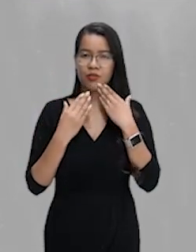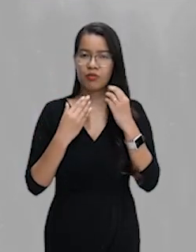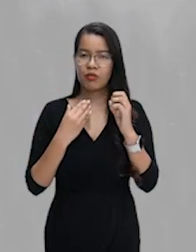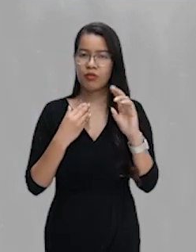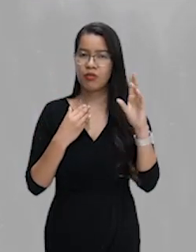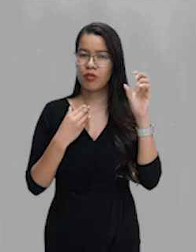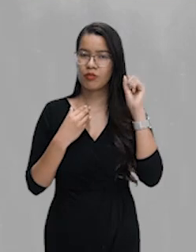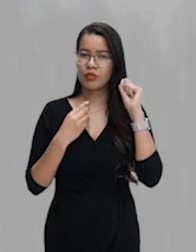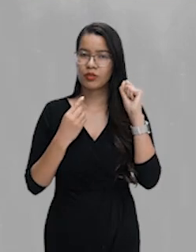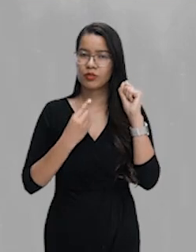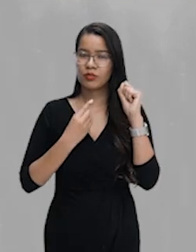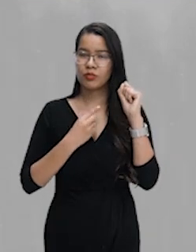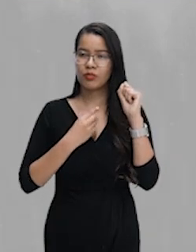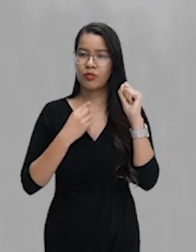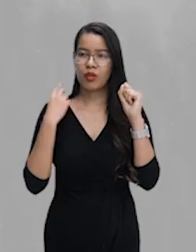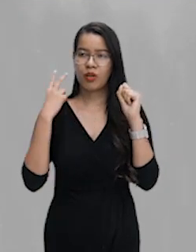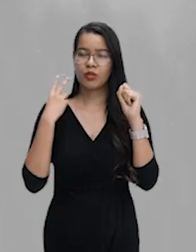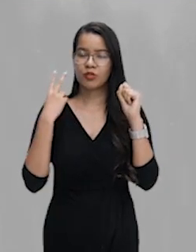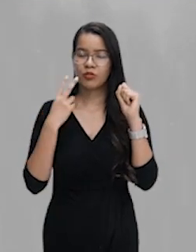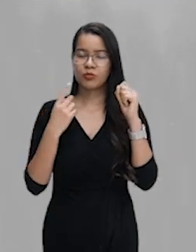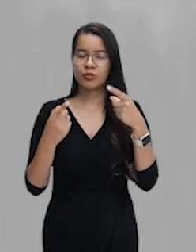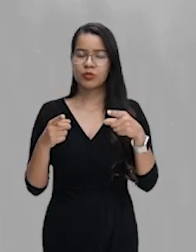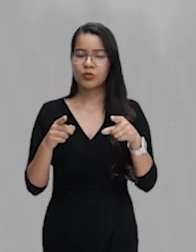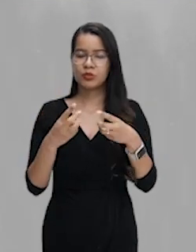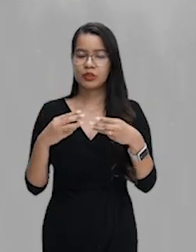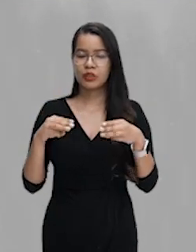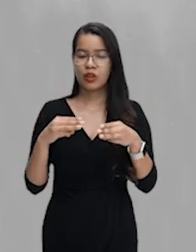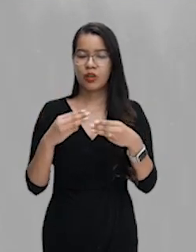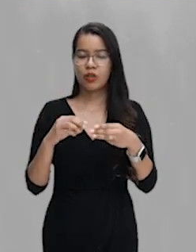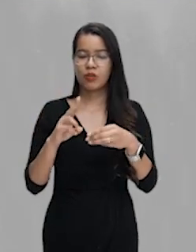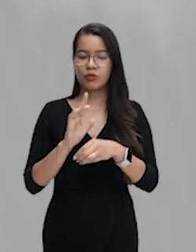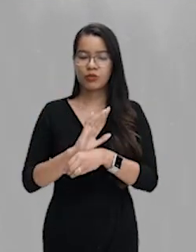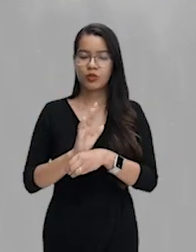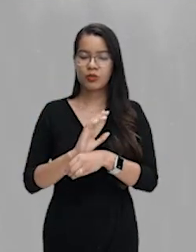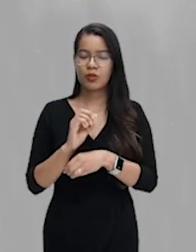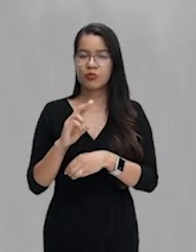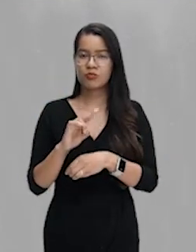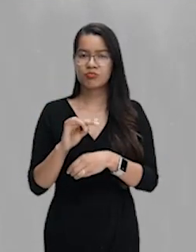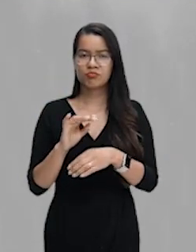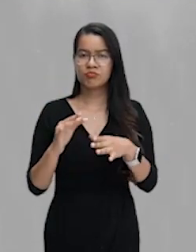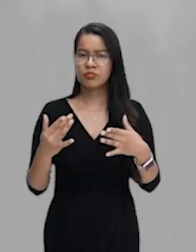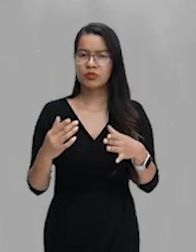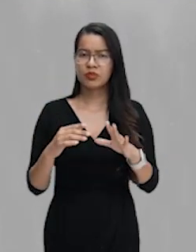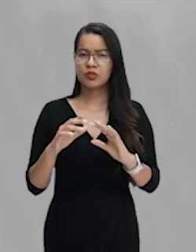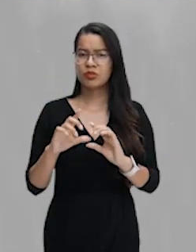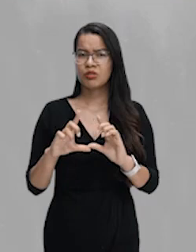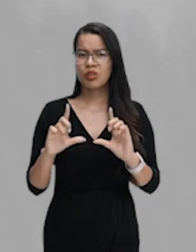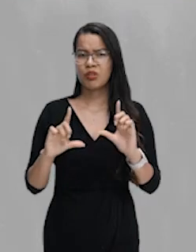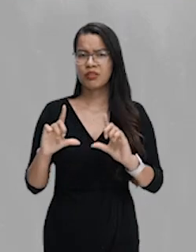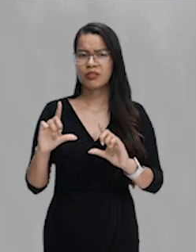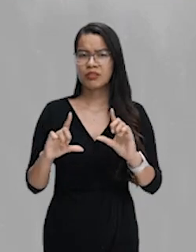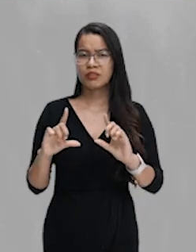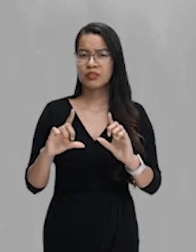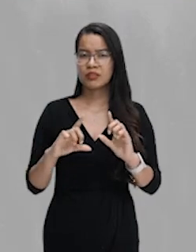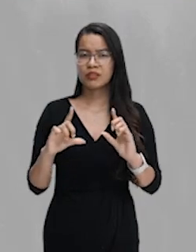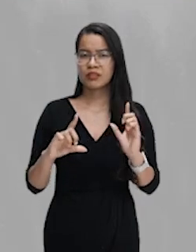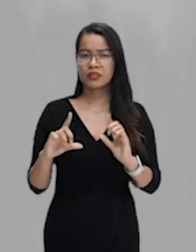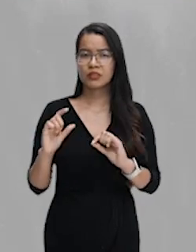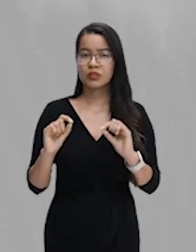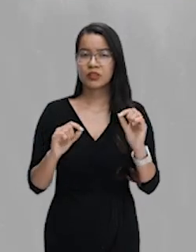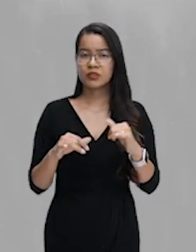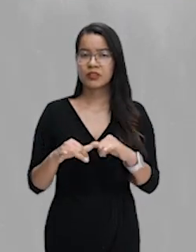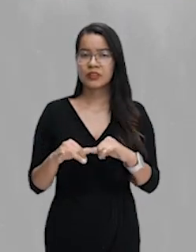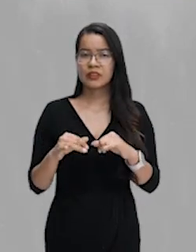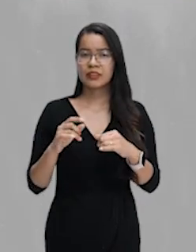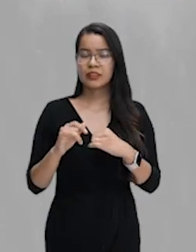ouvindo algum áudio, tá? De música, de filme, de série, ou até mesmo que ficam disponíveis na internet